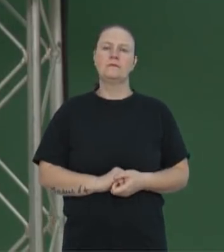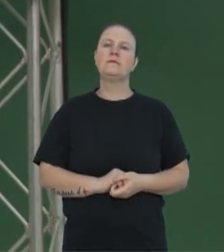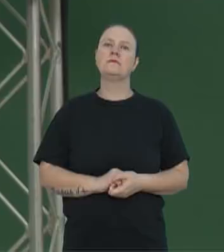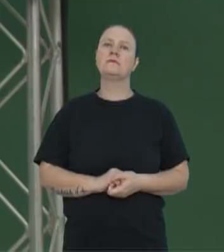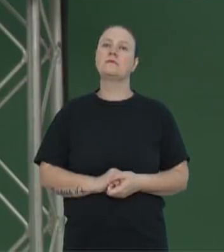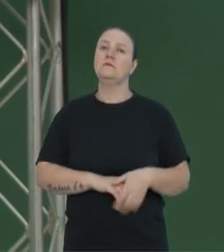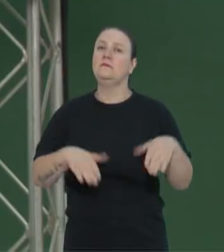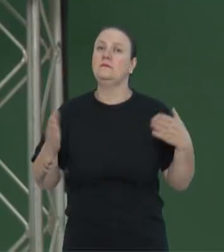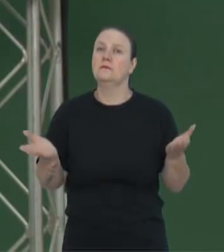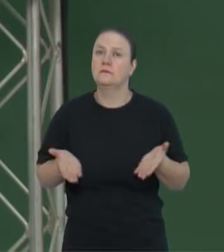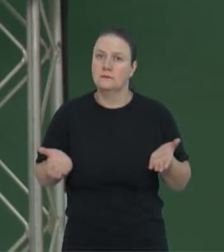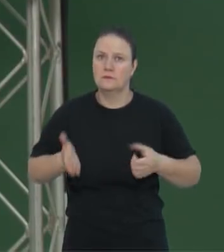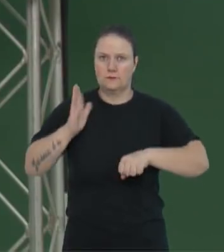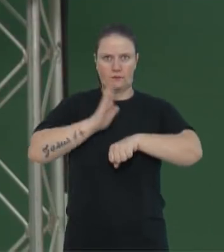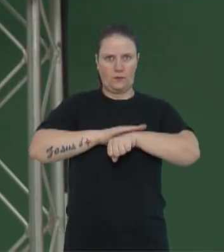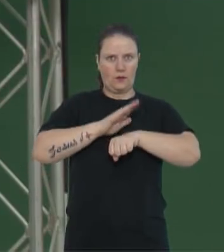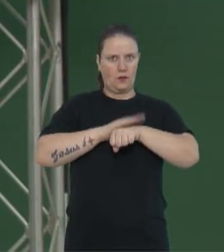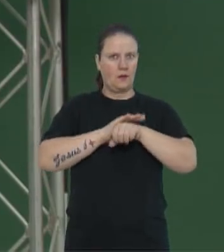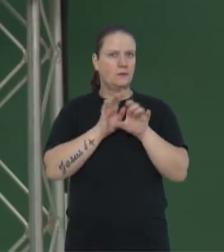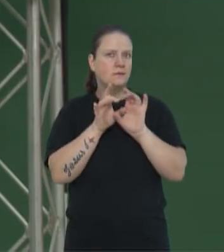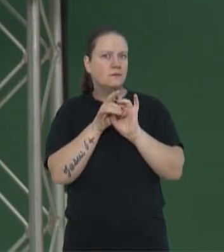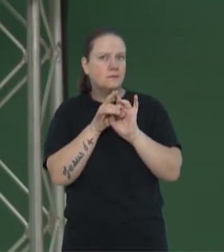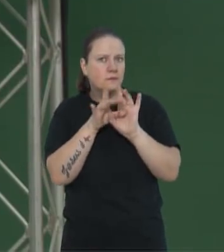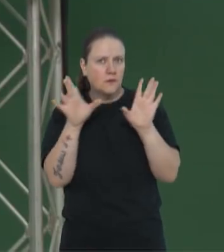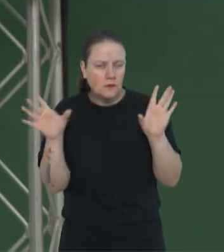Aqui eu vou deixar um tempinho para vocês